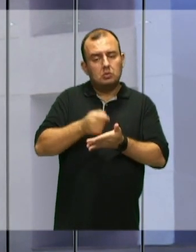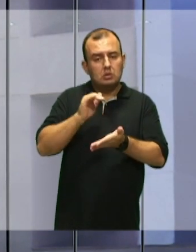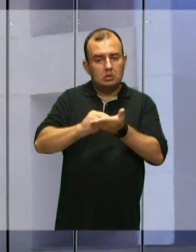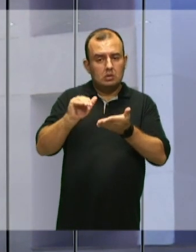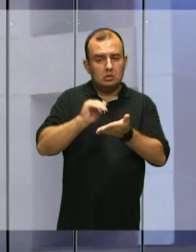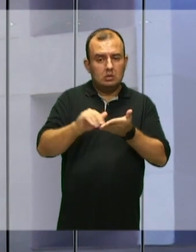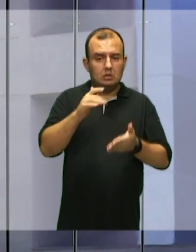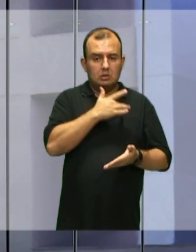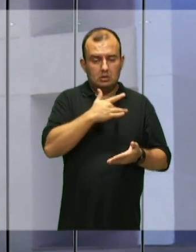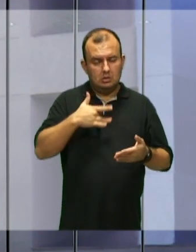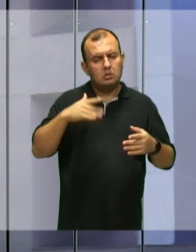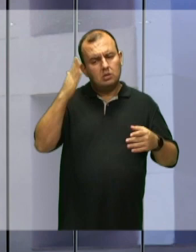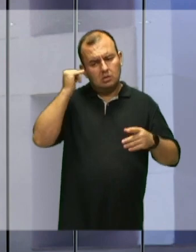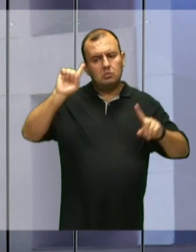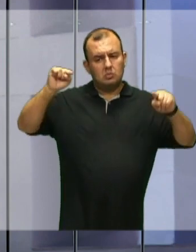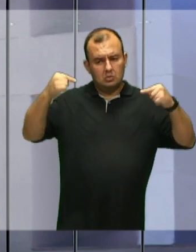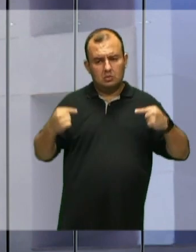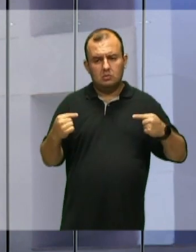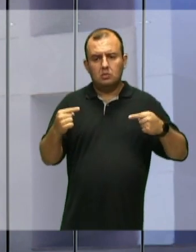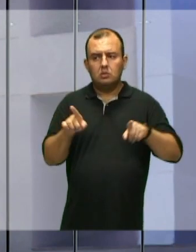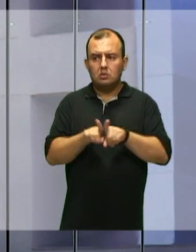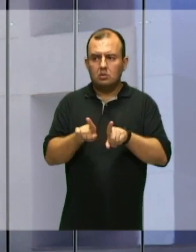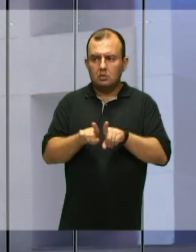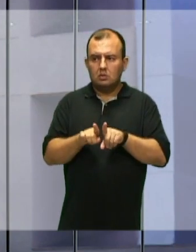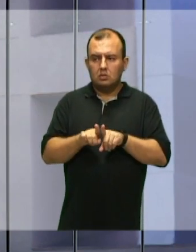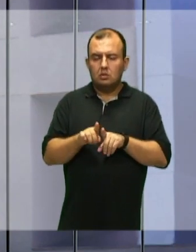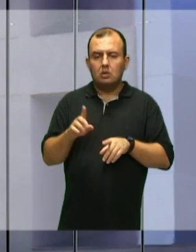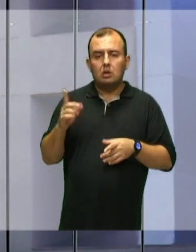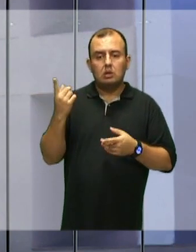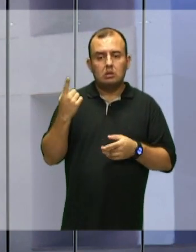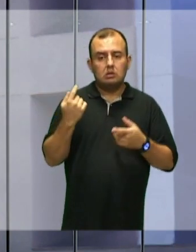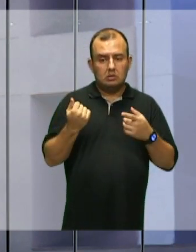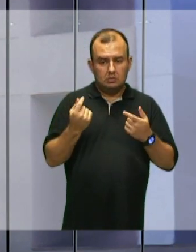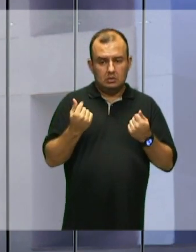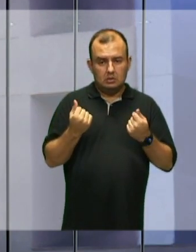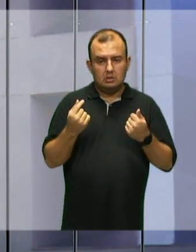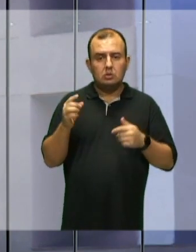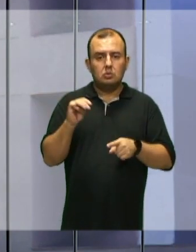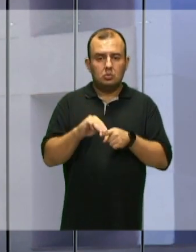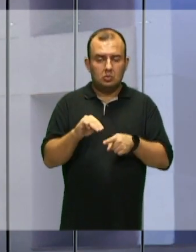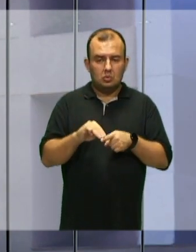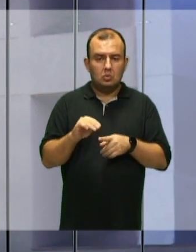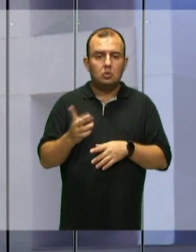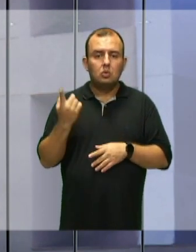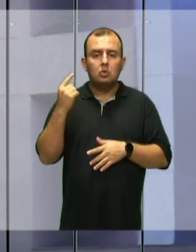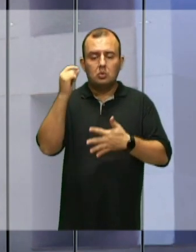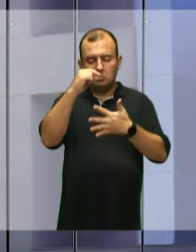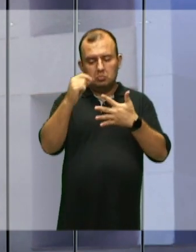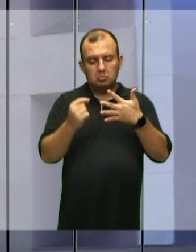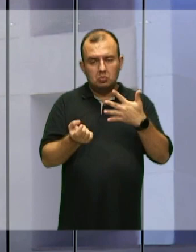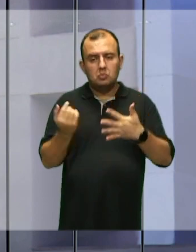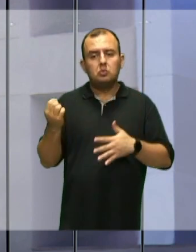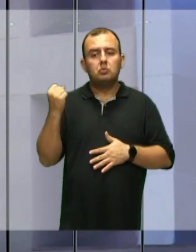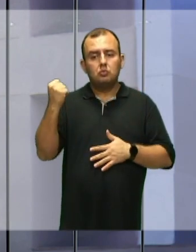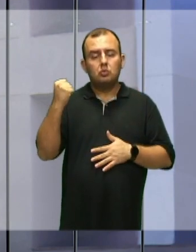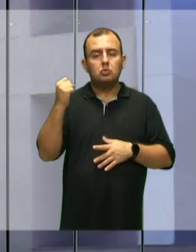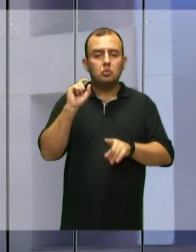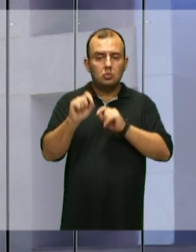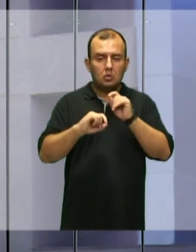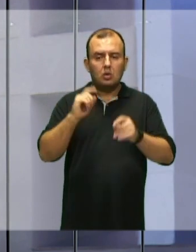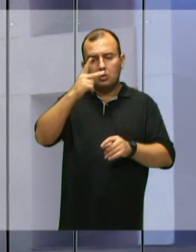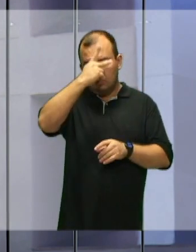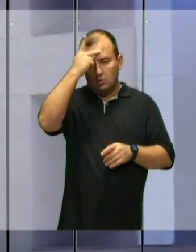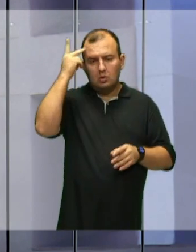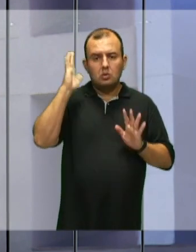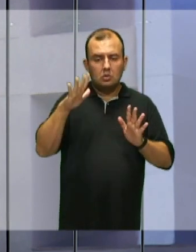Saúde a gente sabe dos Desafios né sabe que também tem a questão financeira do município e um dos pontos fortes é essas pessoas elas já